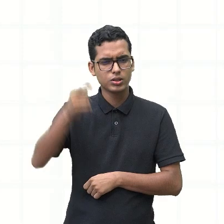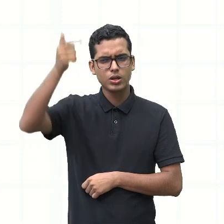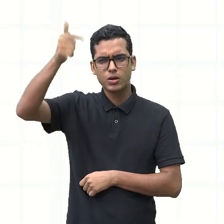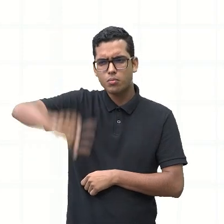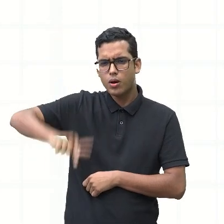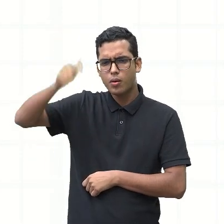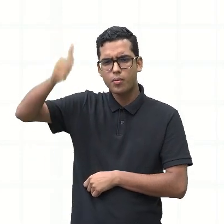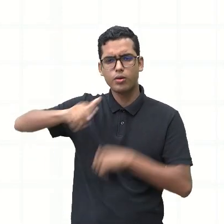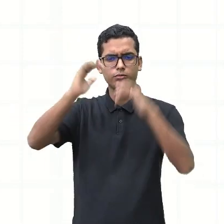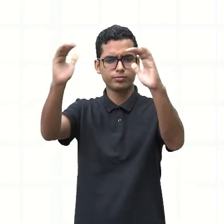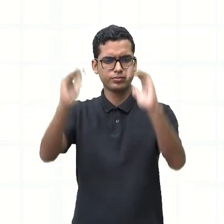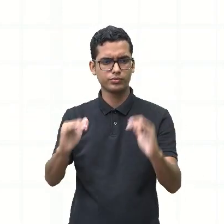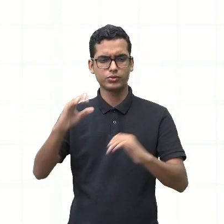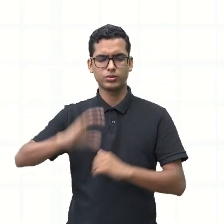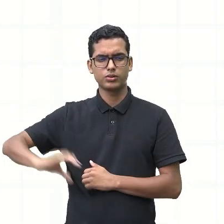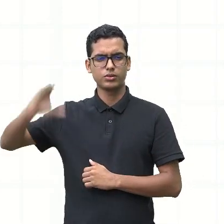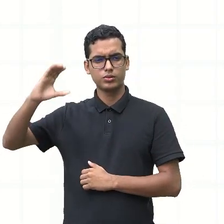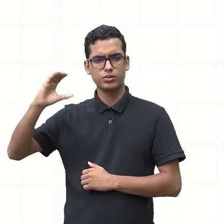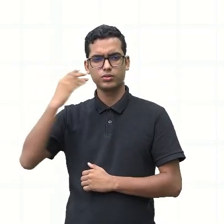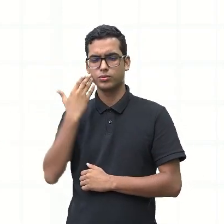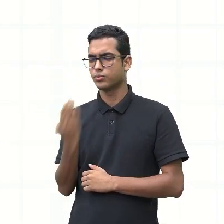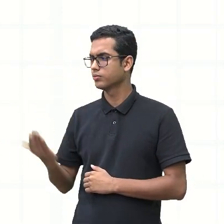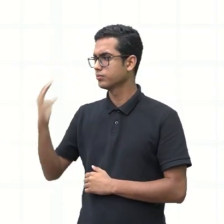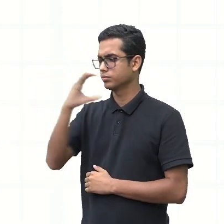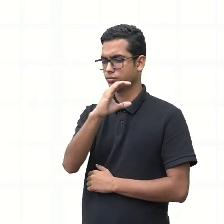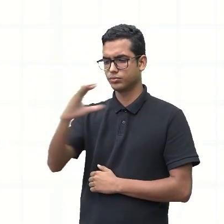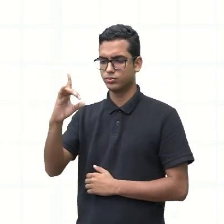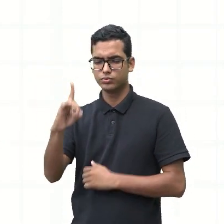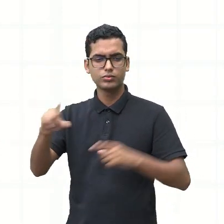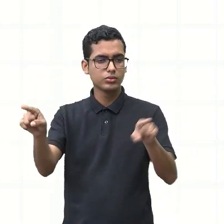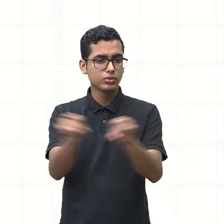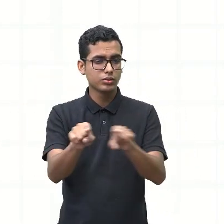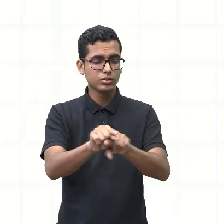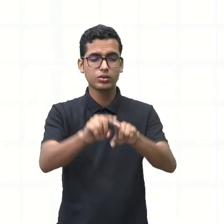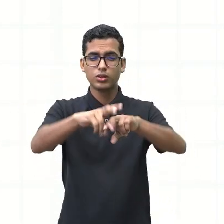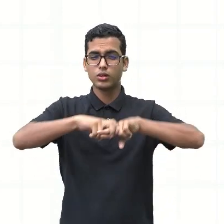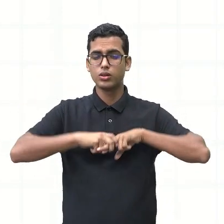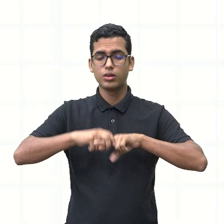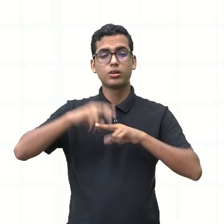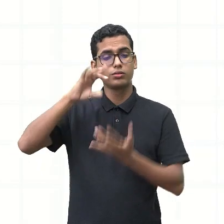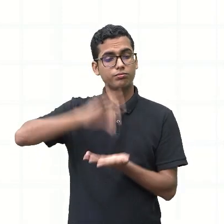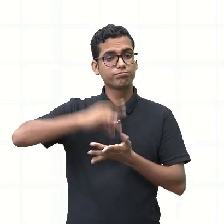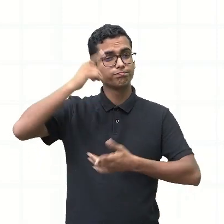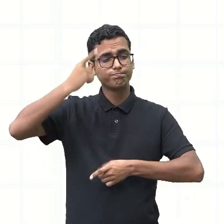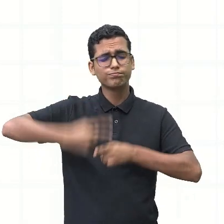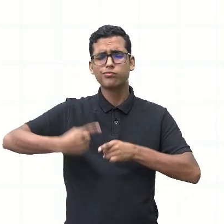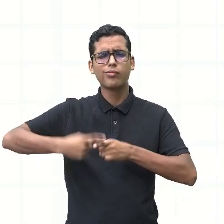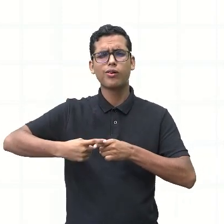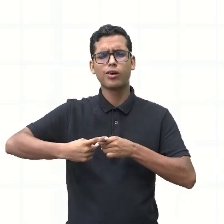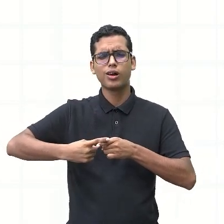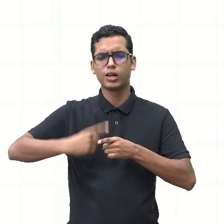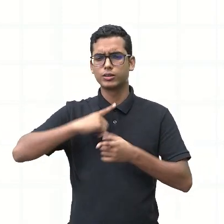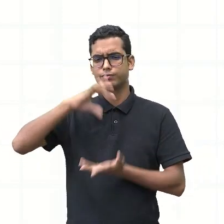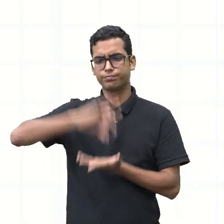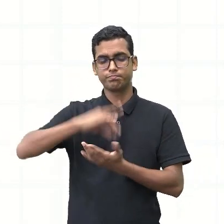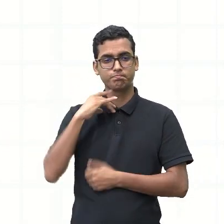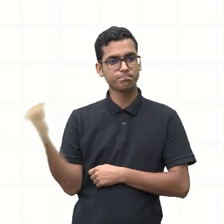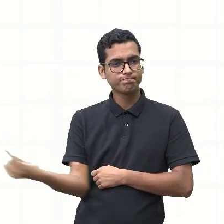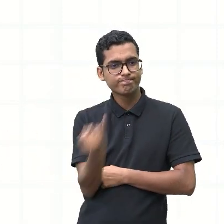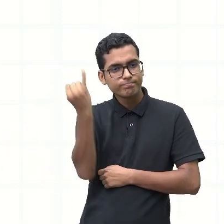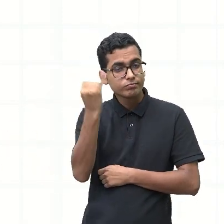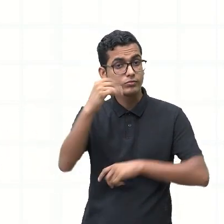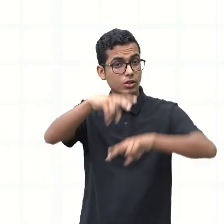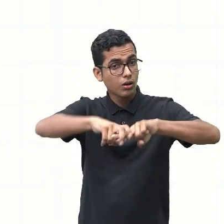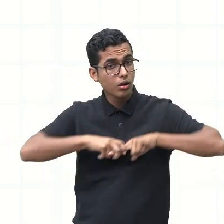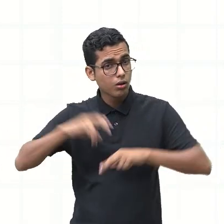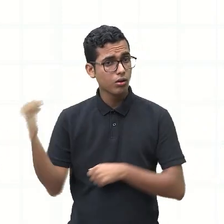tá? Aqui, ó, C, C, D, se repete, porque isso é importante. Se a palavra se repete muito no texto, não